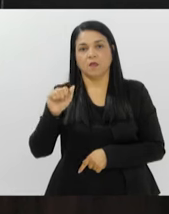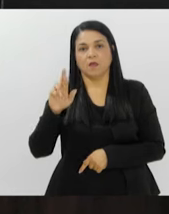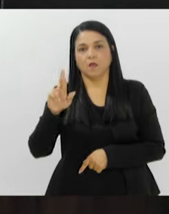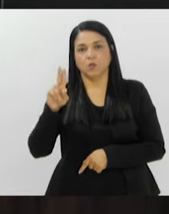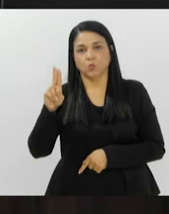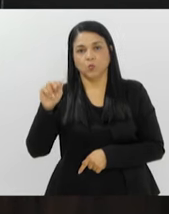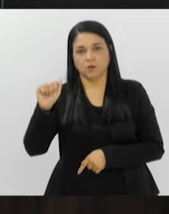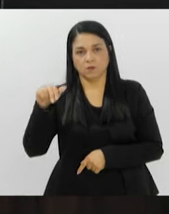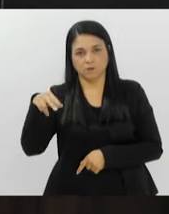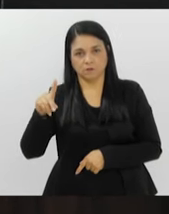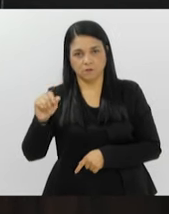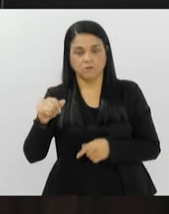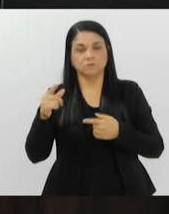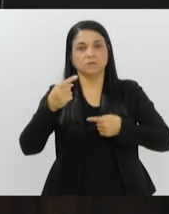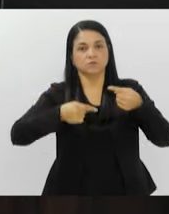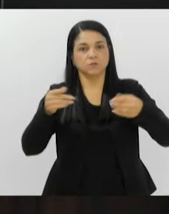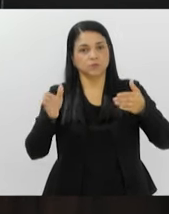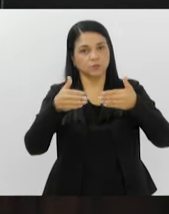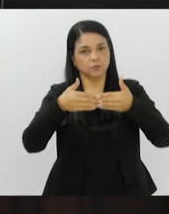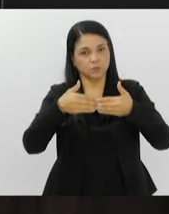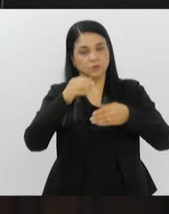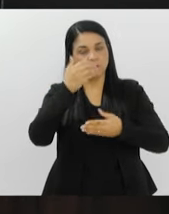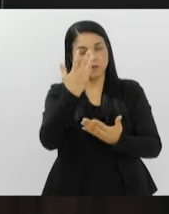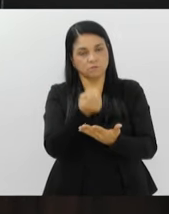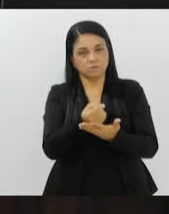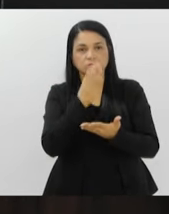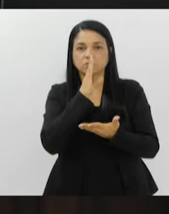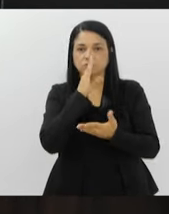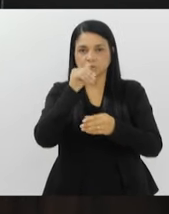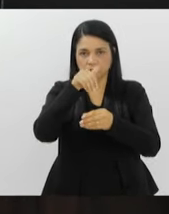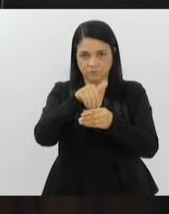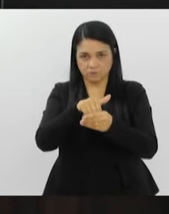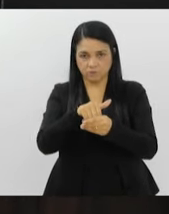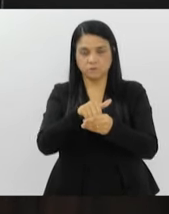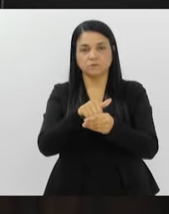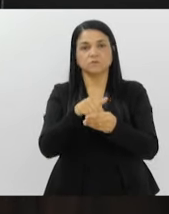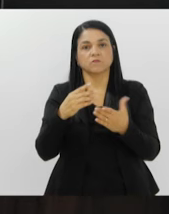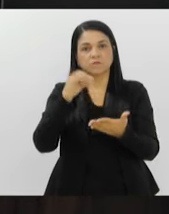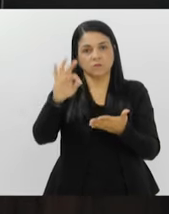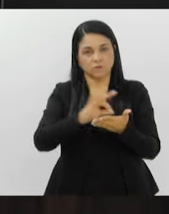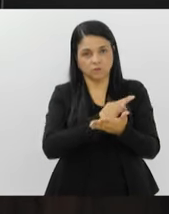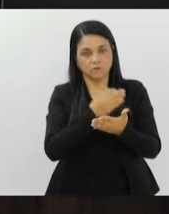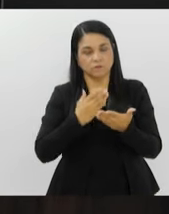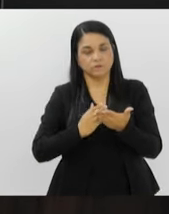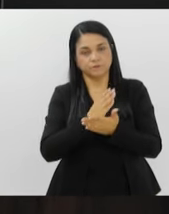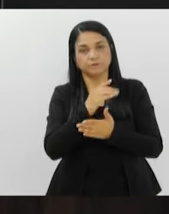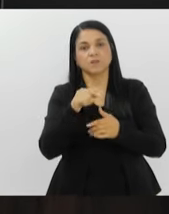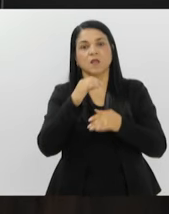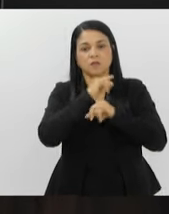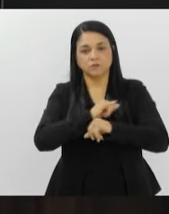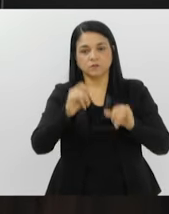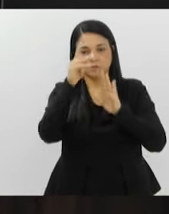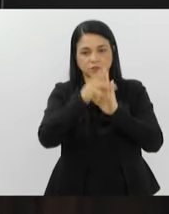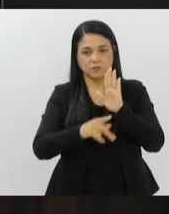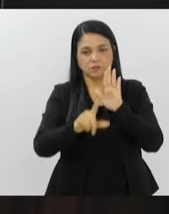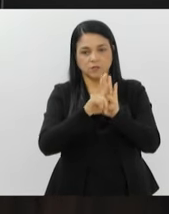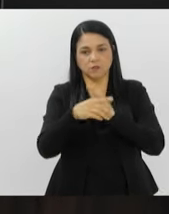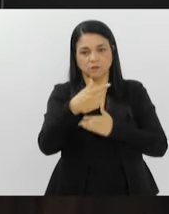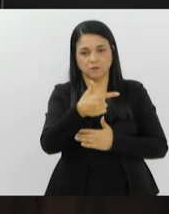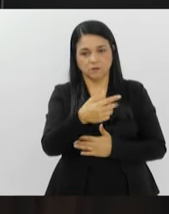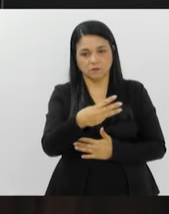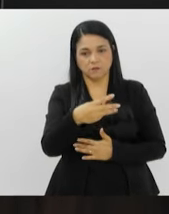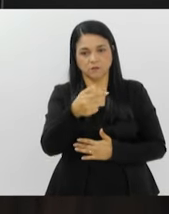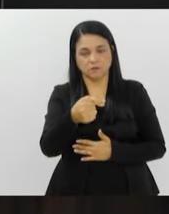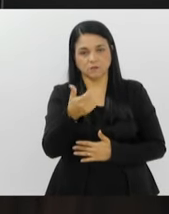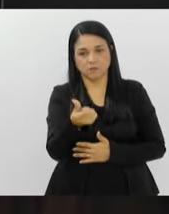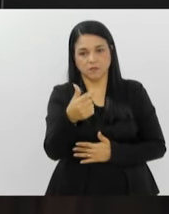encerrada a discussão em votação senhores apra permane Como estão aprovado vai autógrafo anuncio projeto de lei número